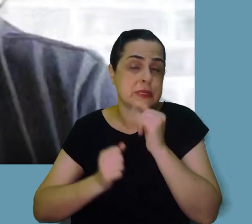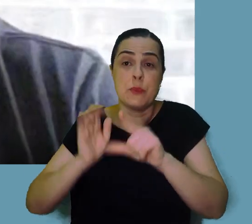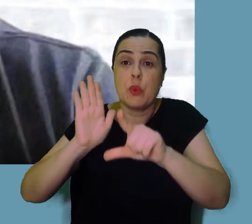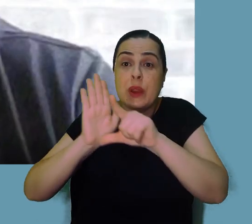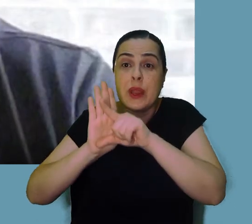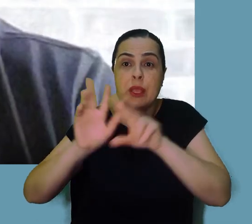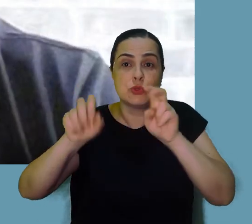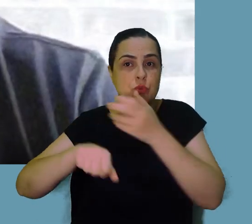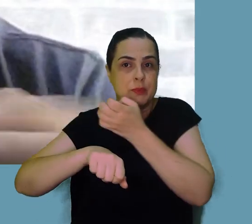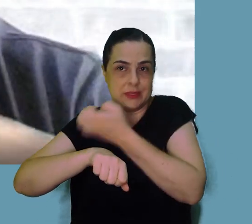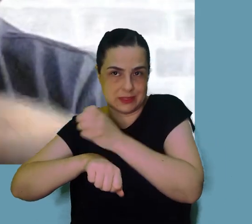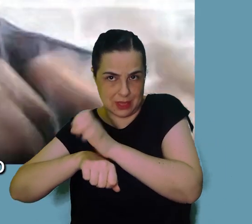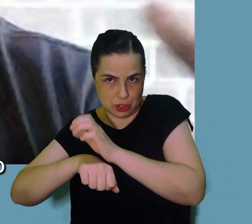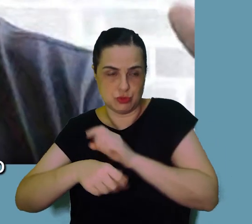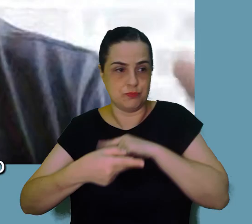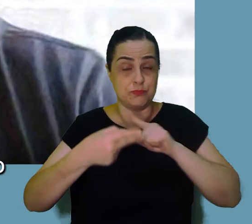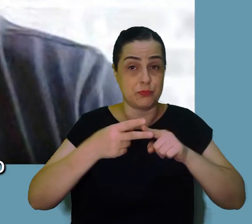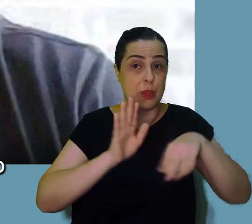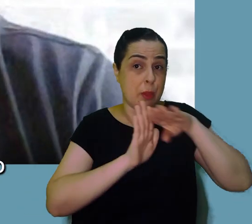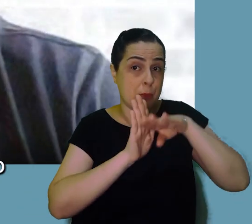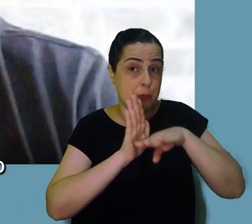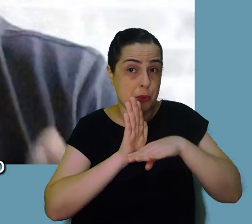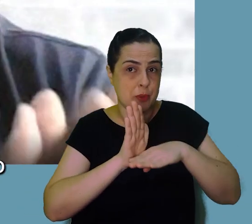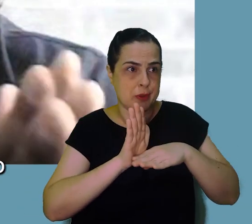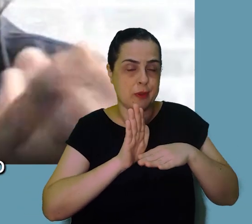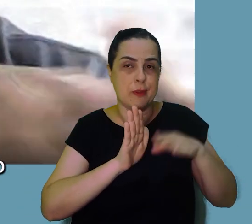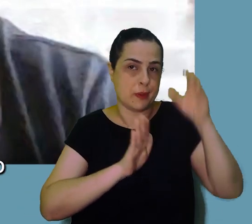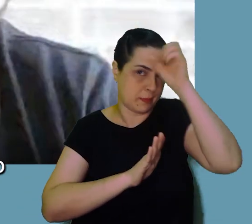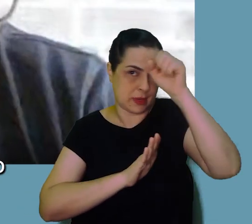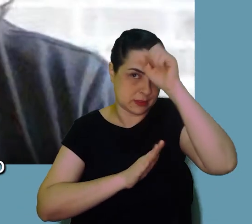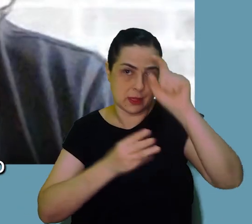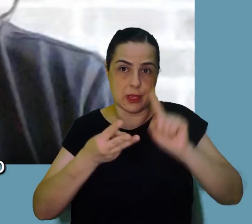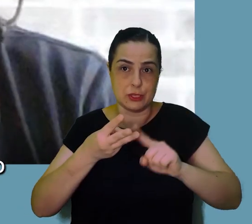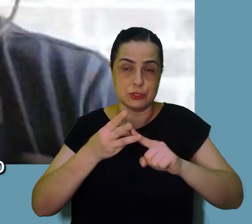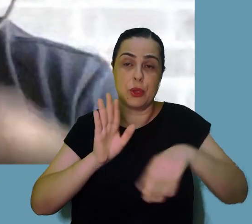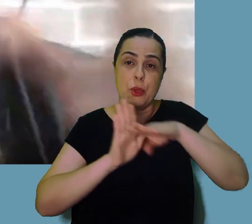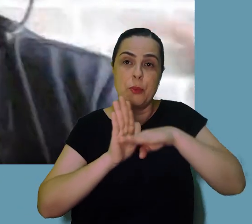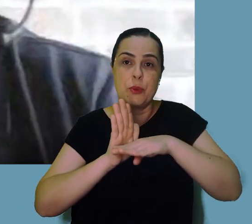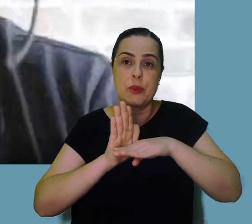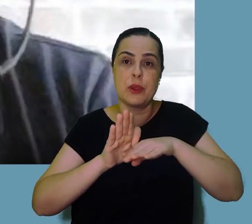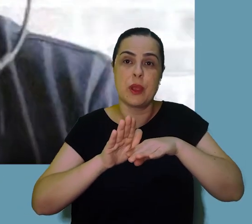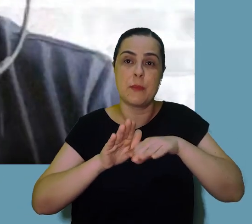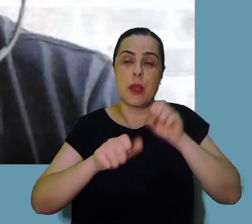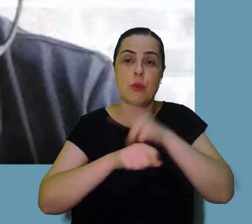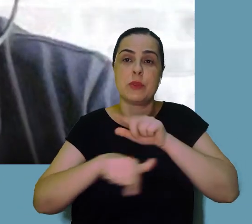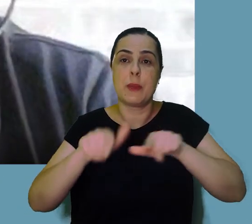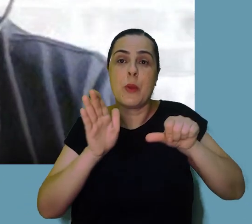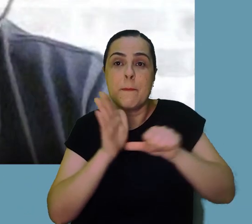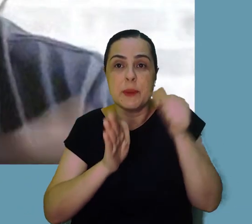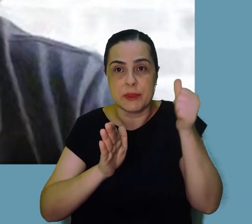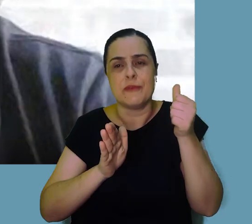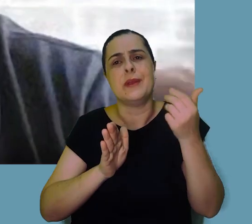tem os programas de aprendizagem, tem os programas de primeiro emprego, já tudo com cotas, a gente já está acostumado a ver isso